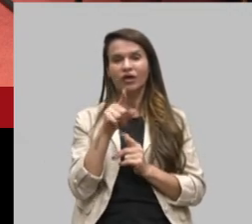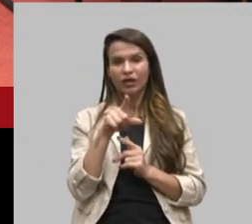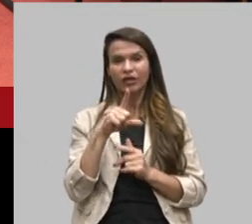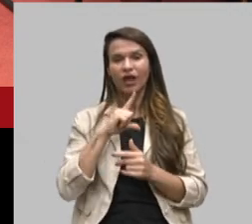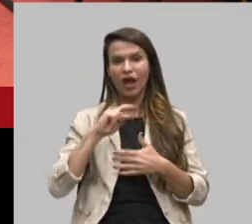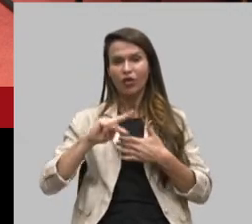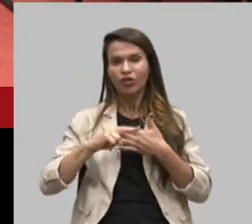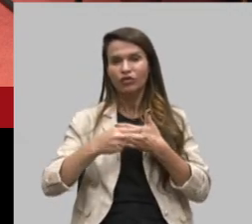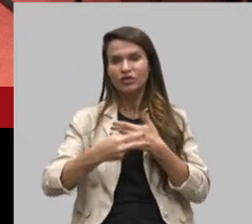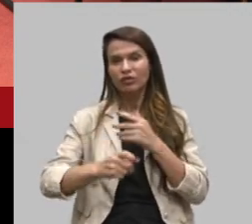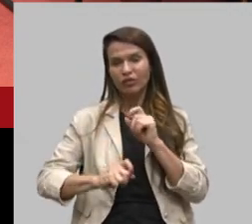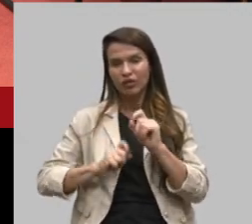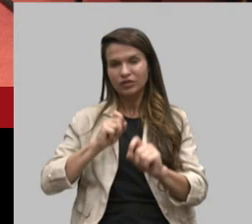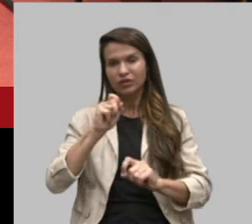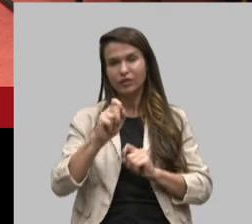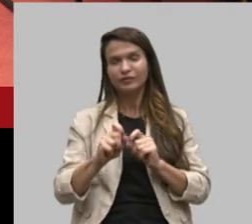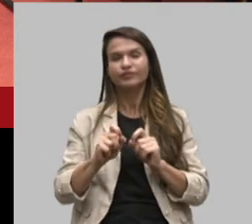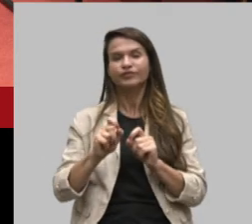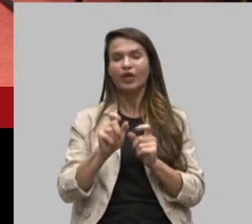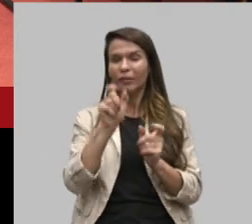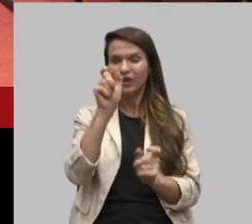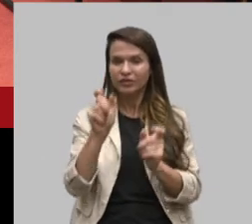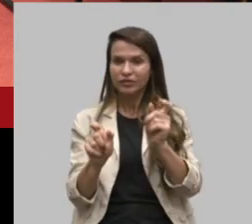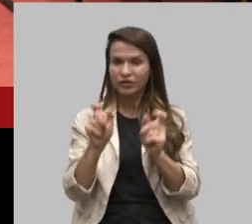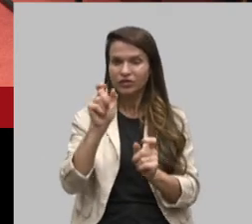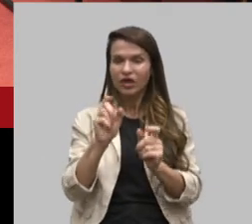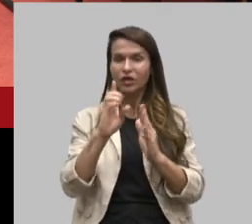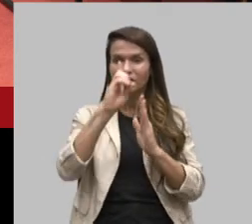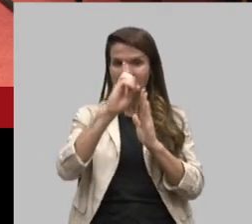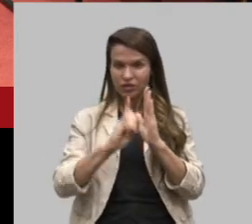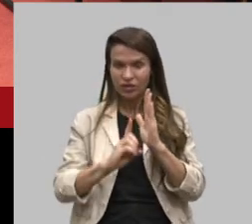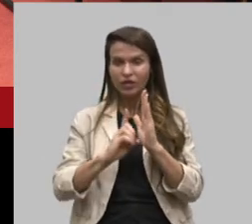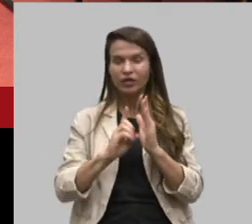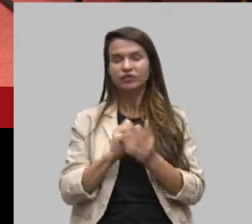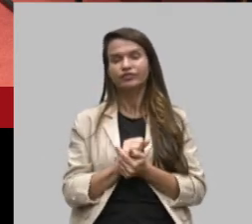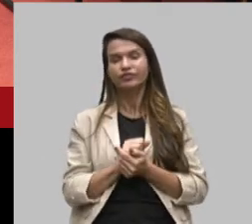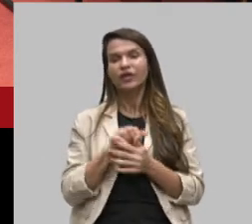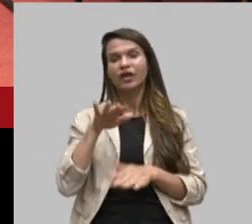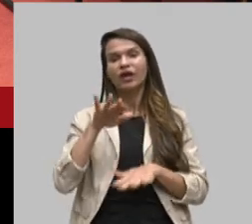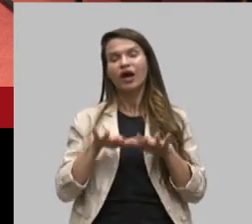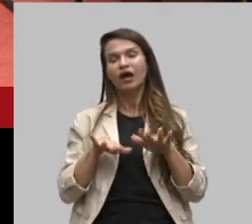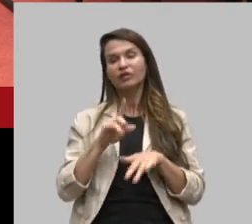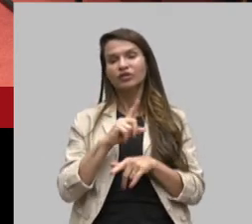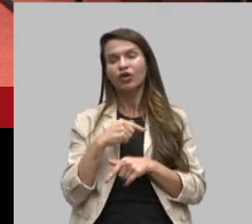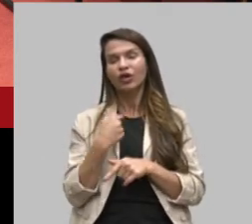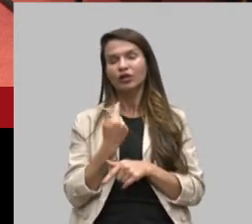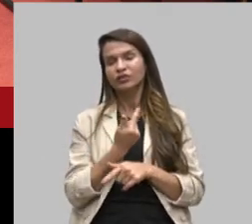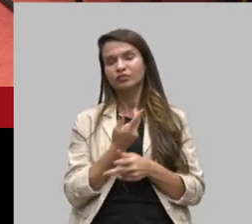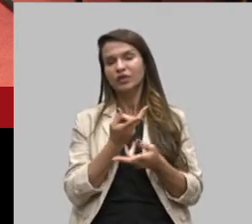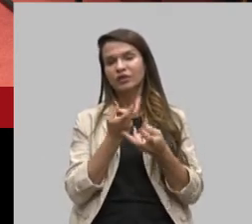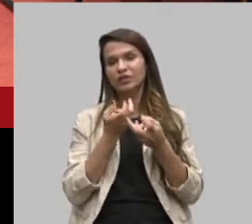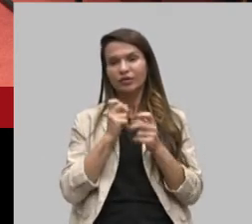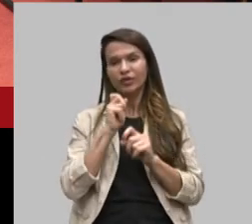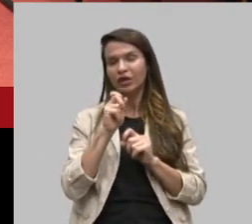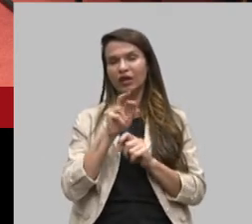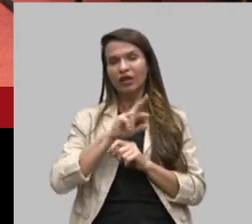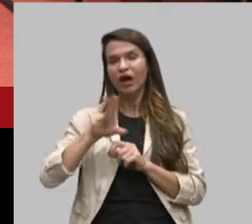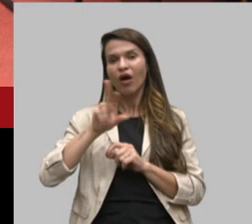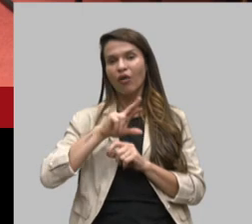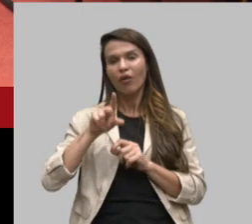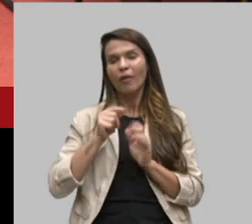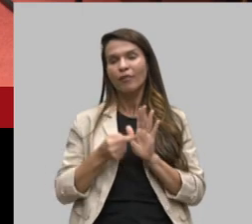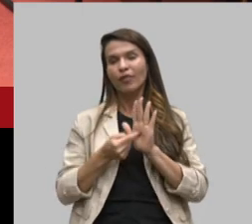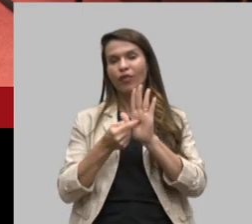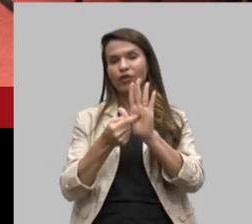pessoas para os jovens esses direitos que muitas das vezes nós consideramos que não são retratados da